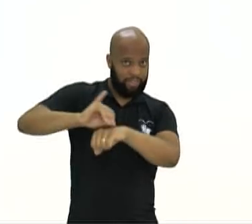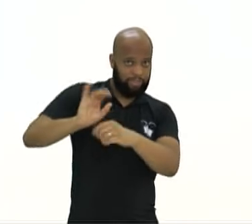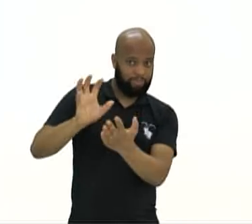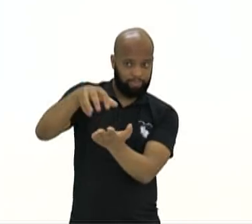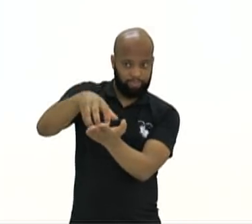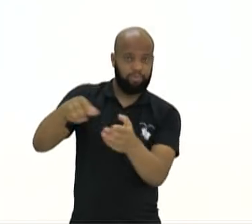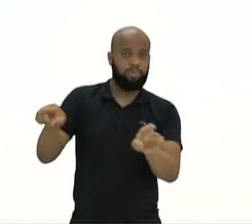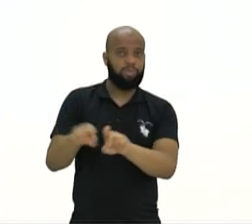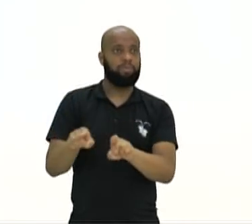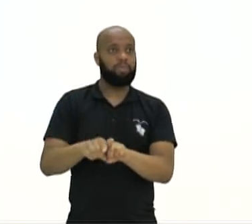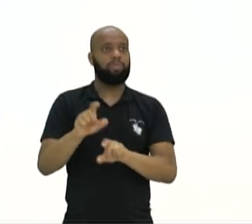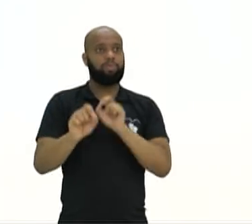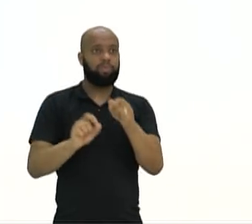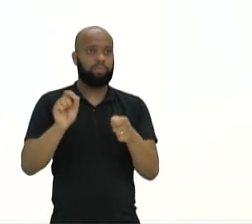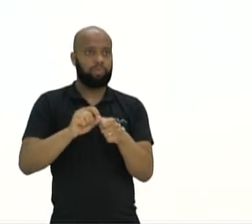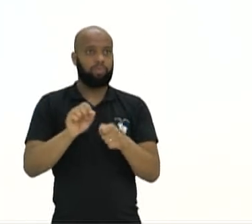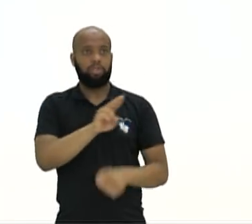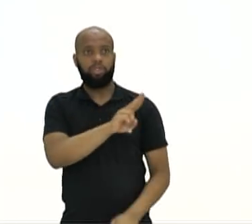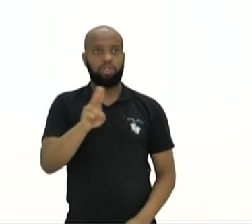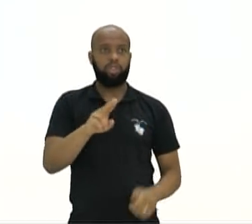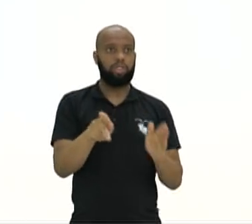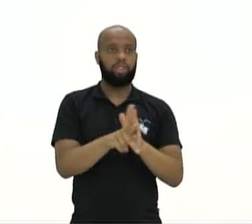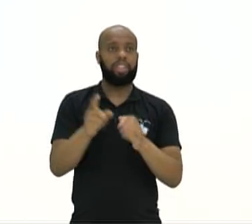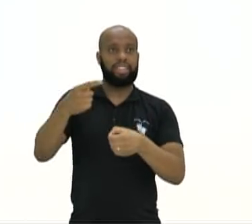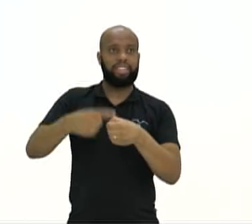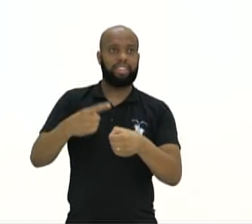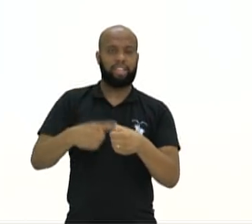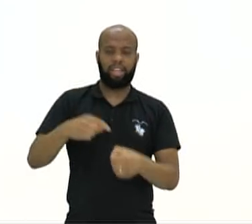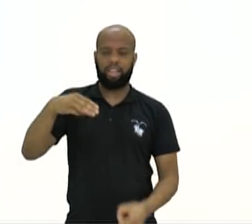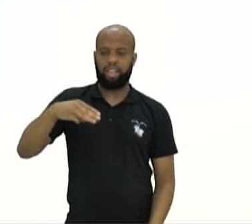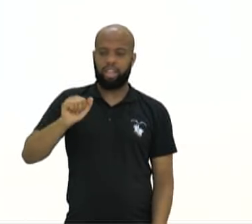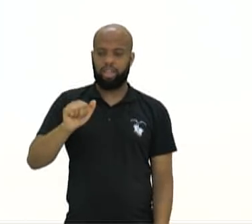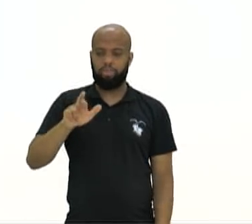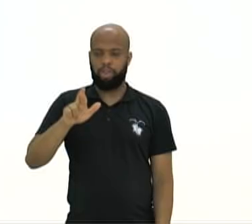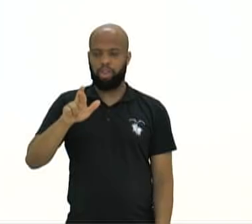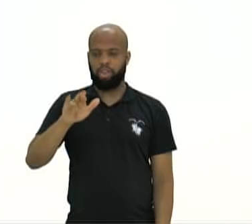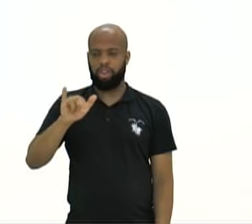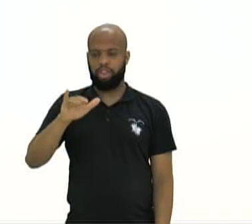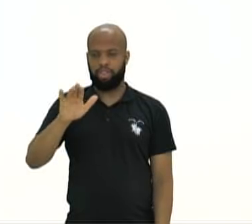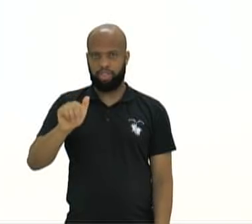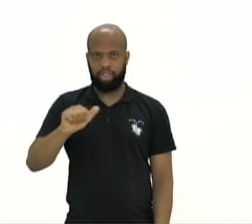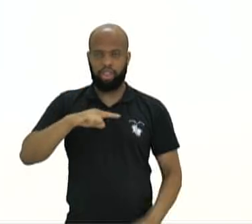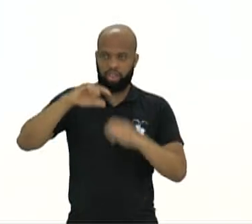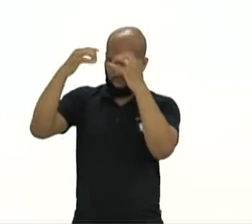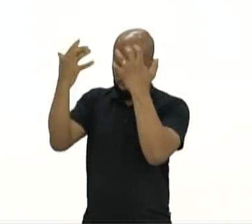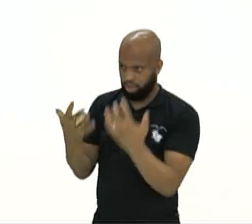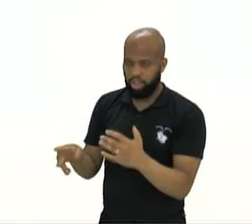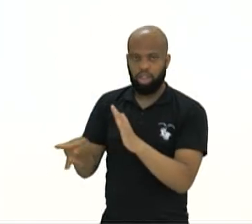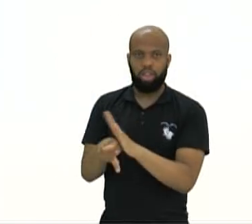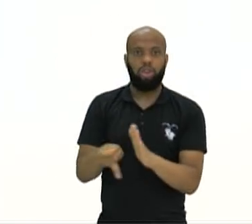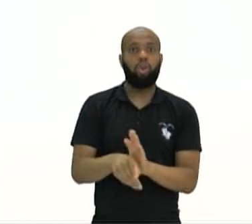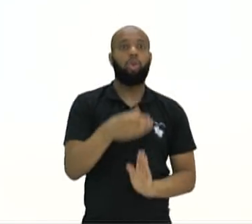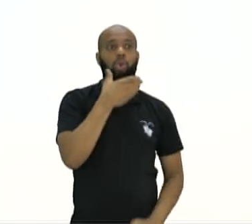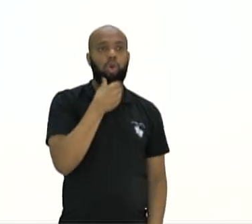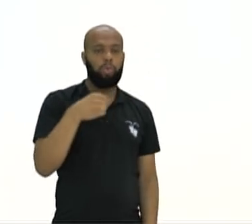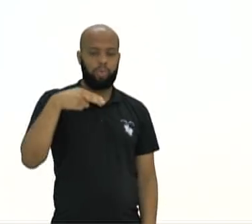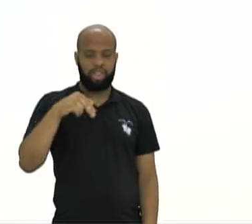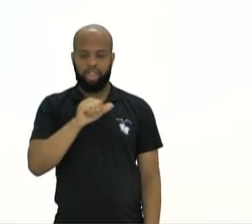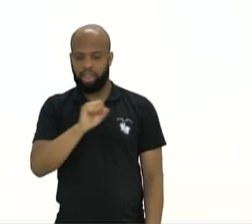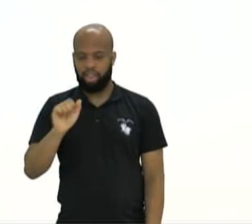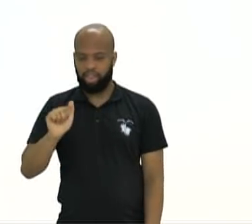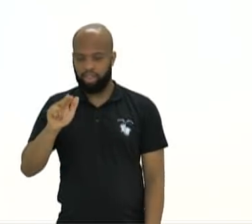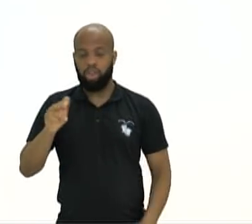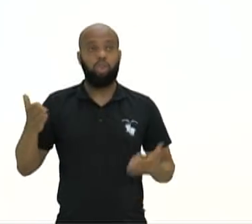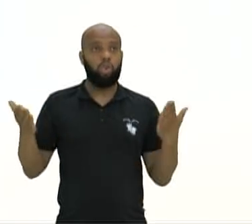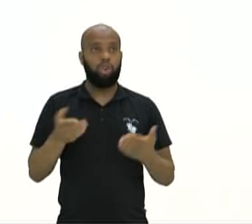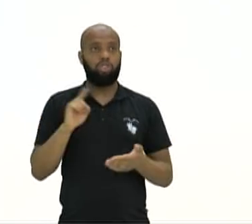O lugar dessas obras foram feitas e recebeu o nome de Cidade Maurícia, em homenagem ao Maurício de Nassau. Hoje é o